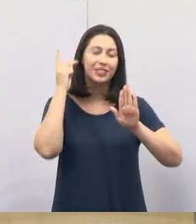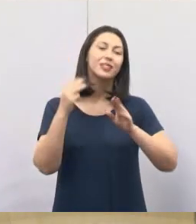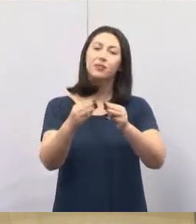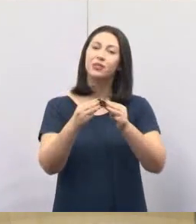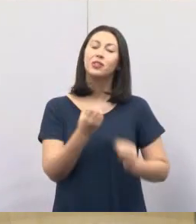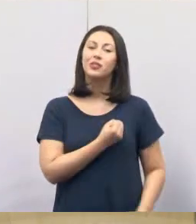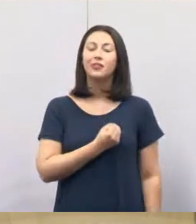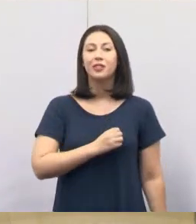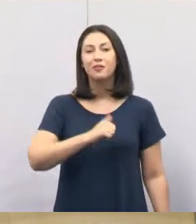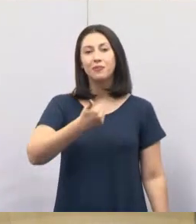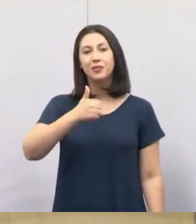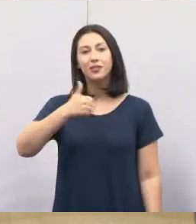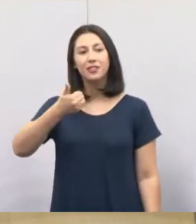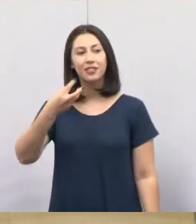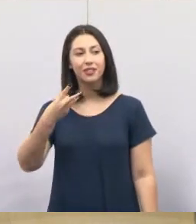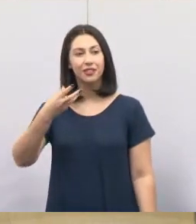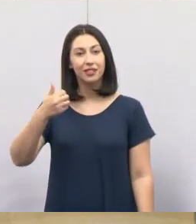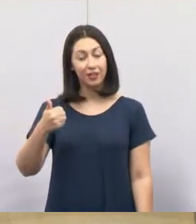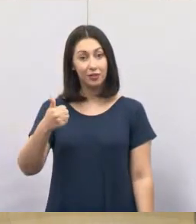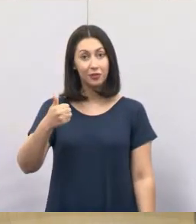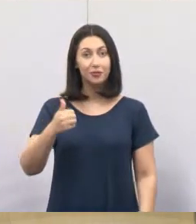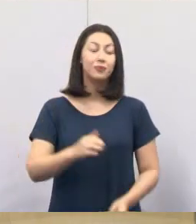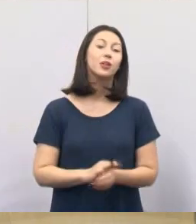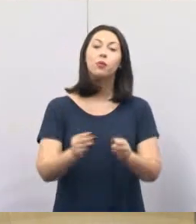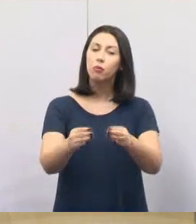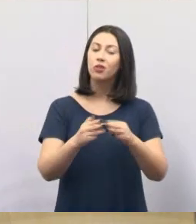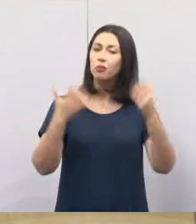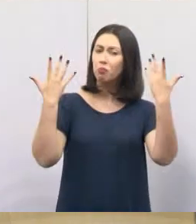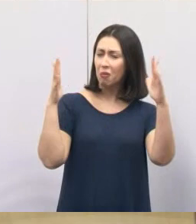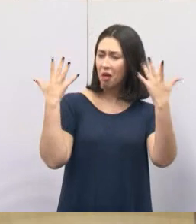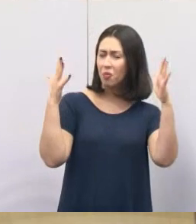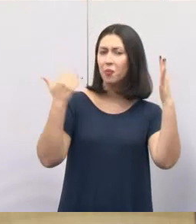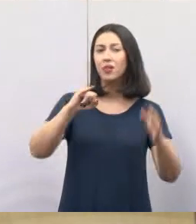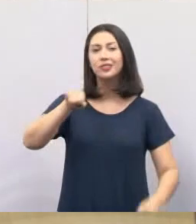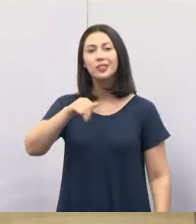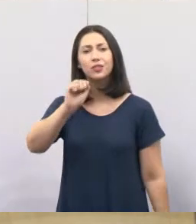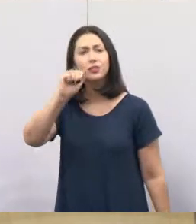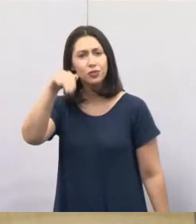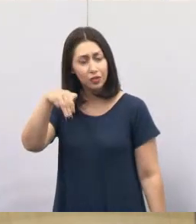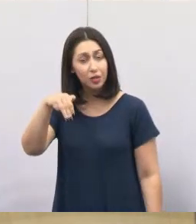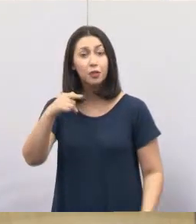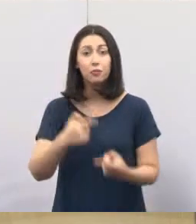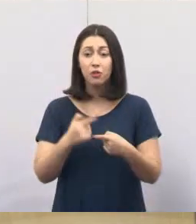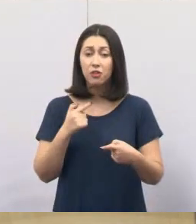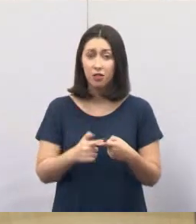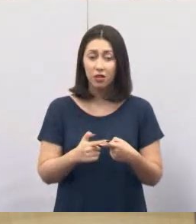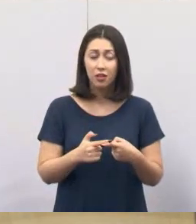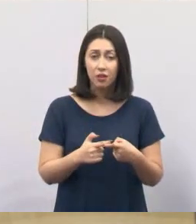Moção 1131. Moção de aplausos e reconhecimento a Jean Jacareí Amparo Menores pelo